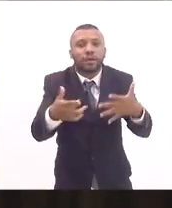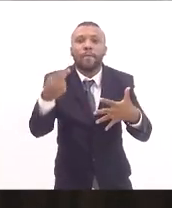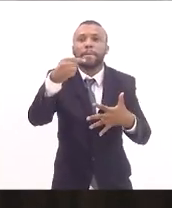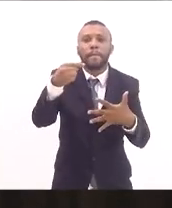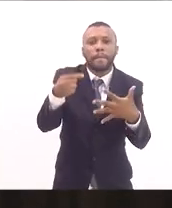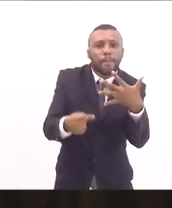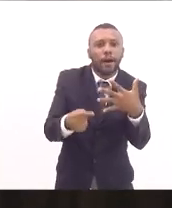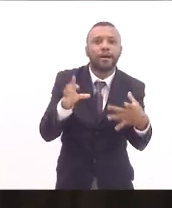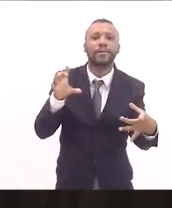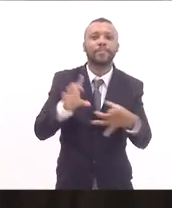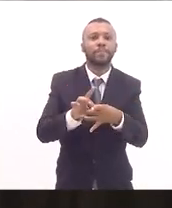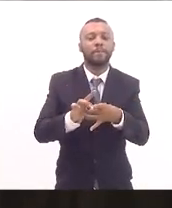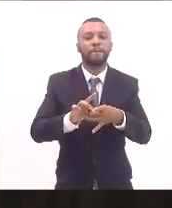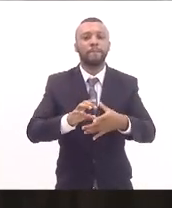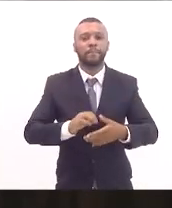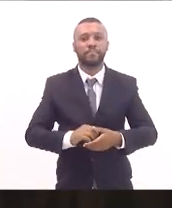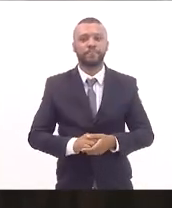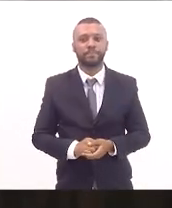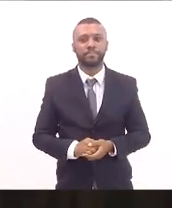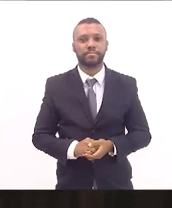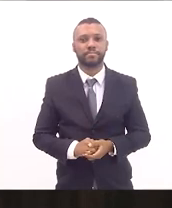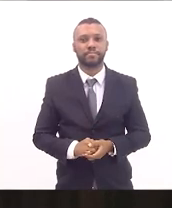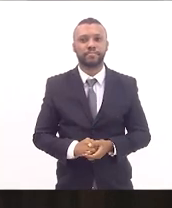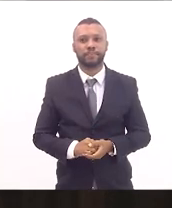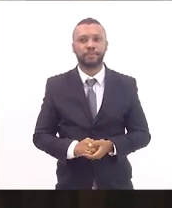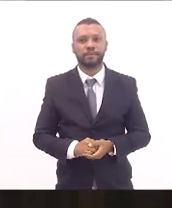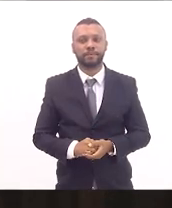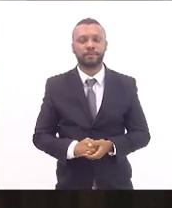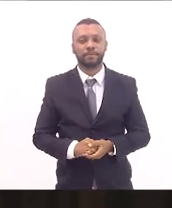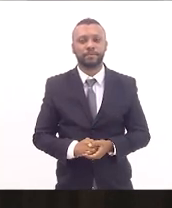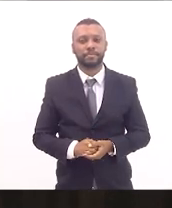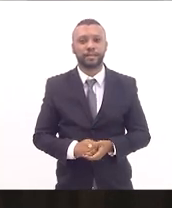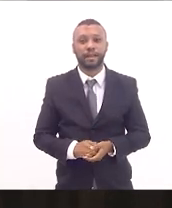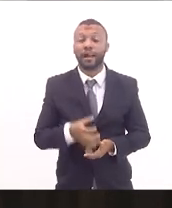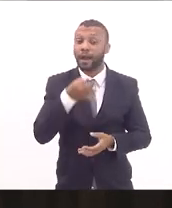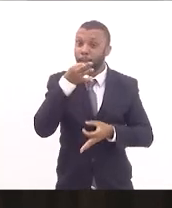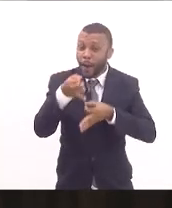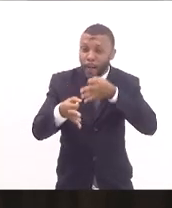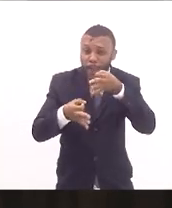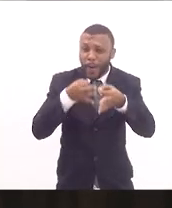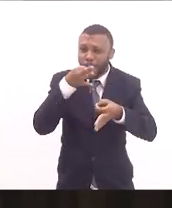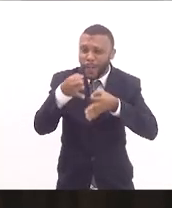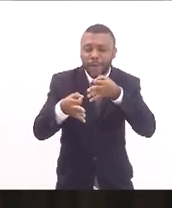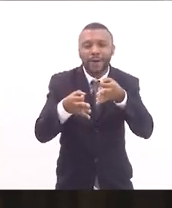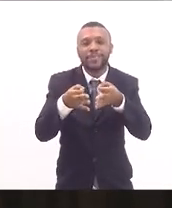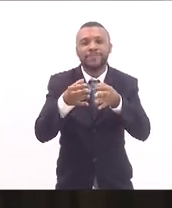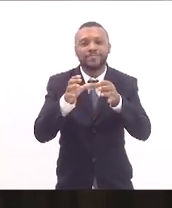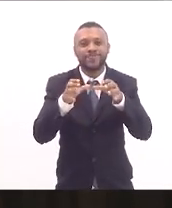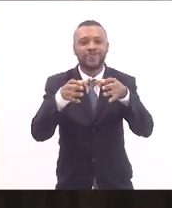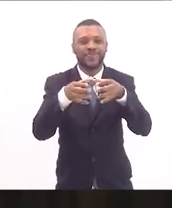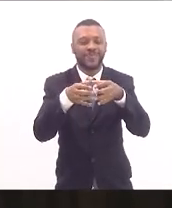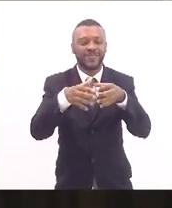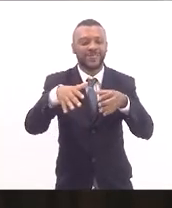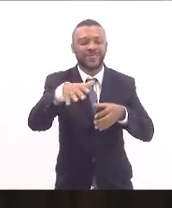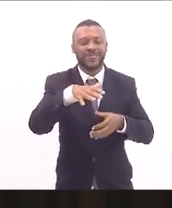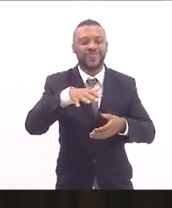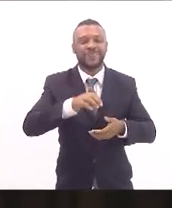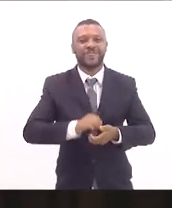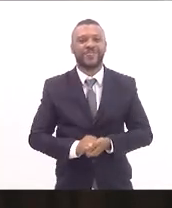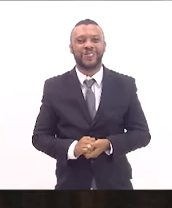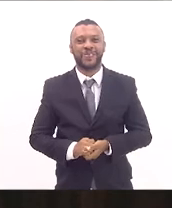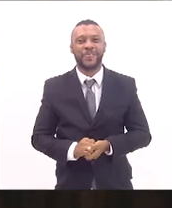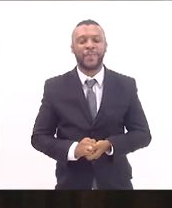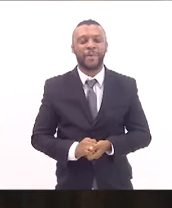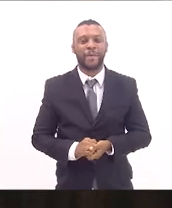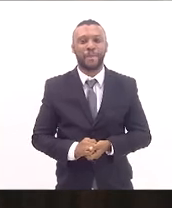limites do Estado do Rio de Janeiro na forma que menciona pareceres das comissões a comissão de